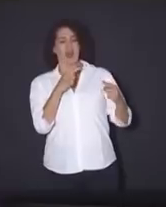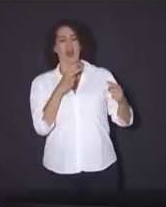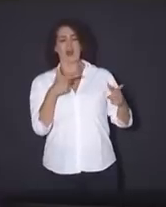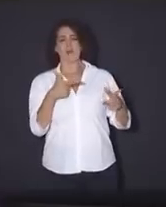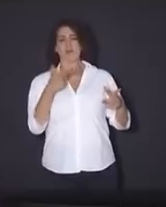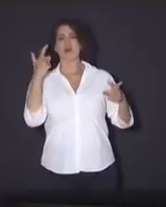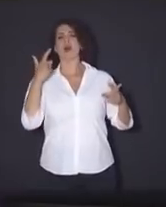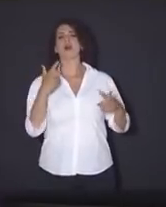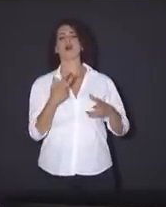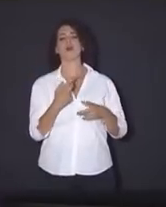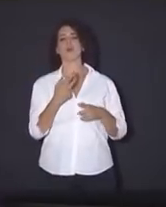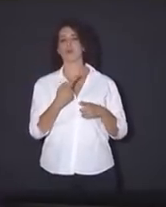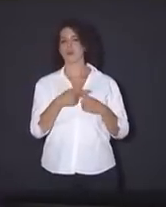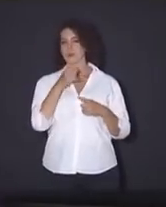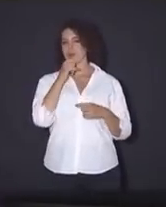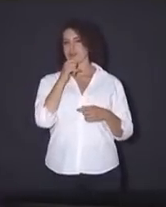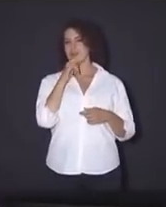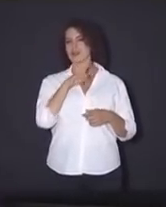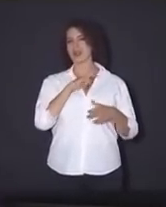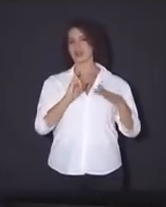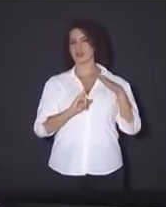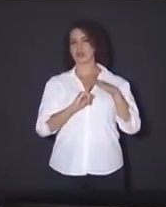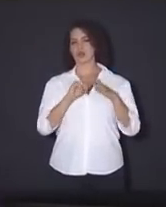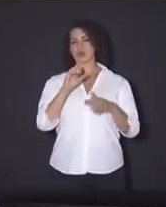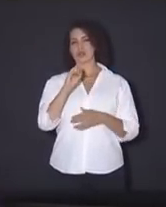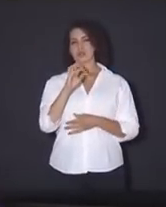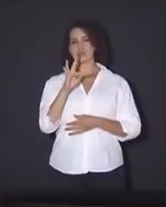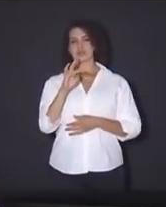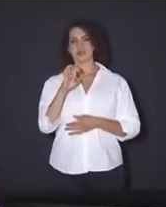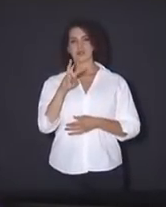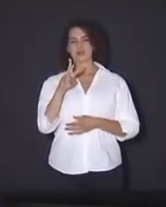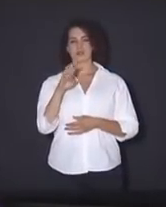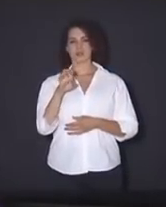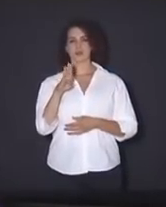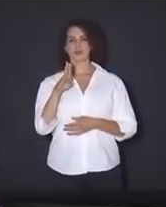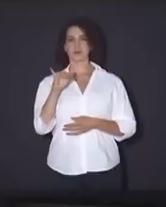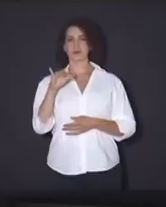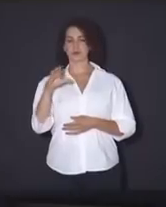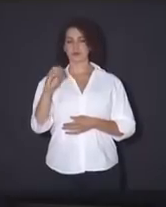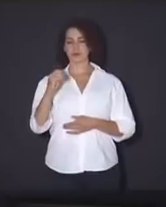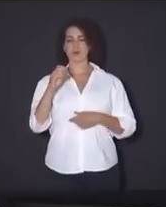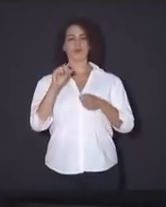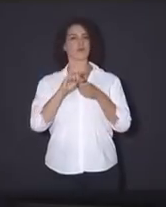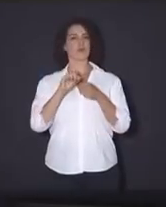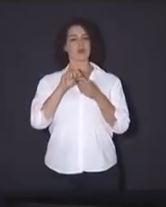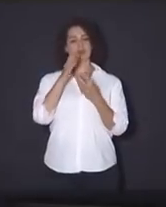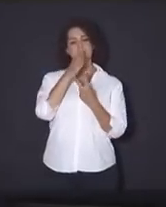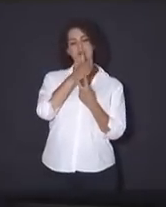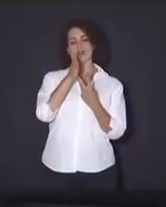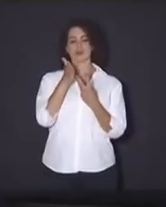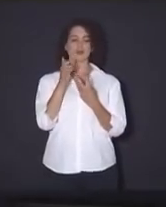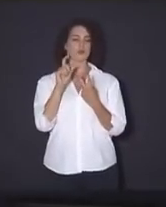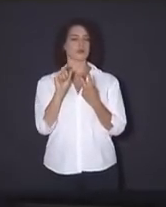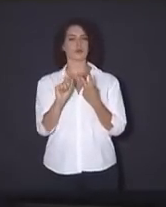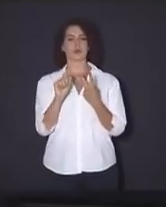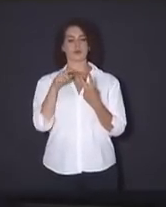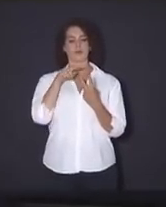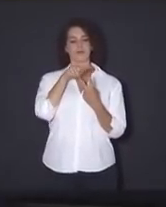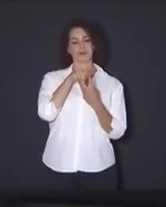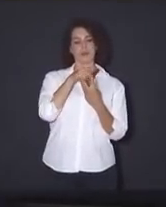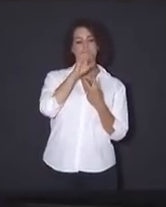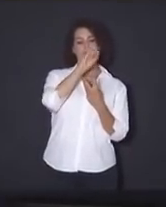instituição como steve biko que ali fosse construído um binômio chamado educação